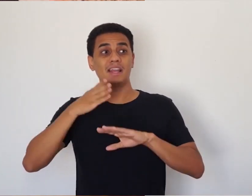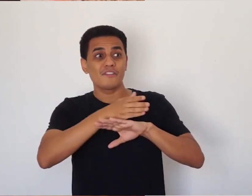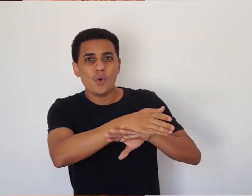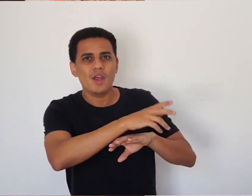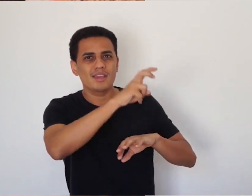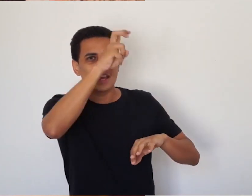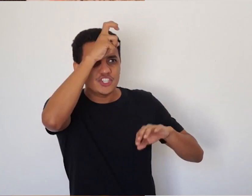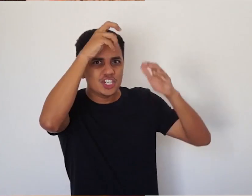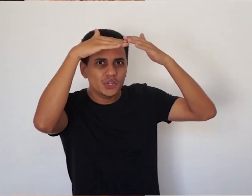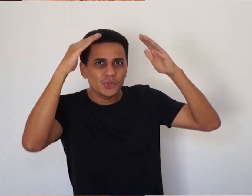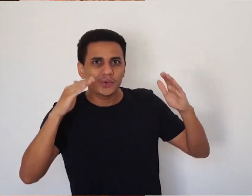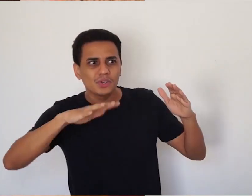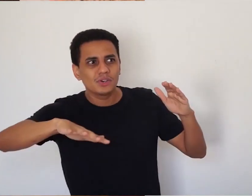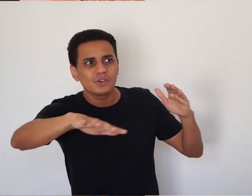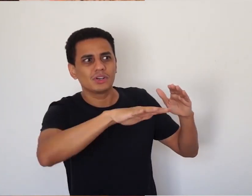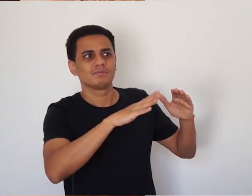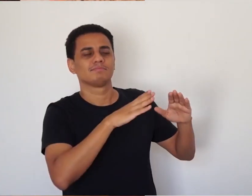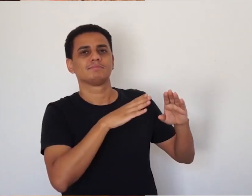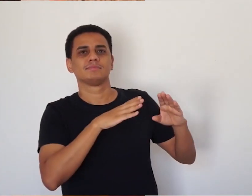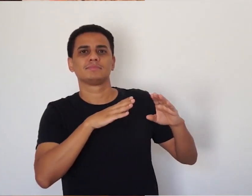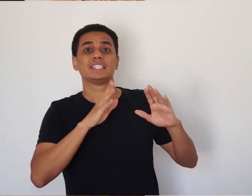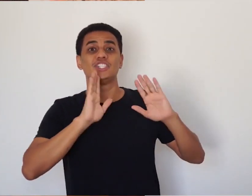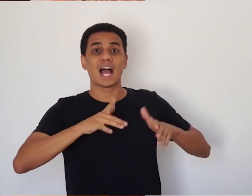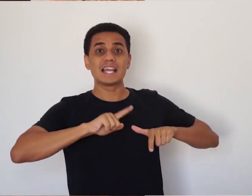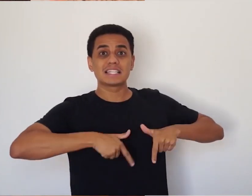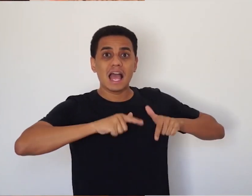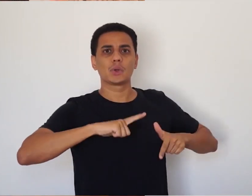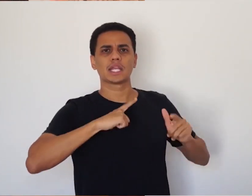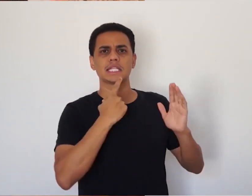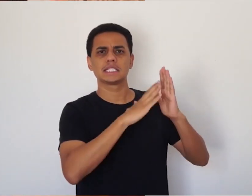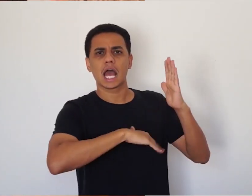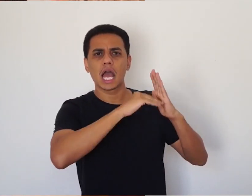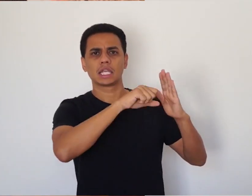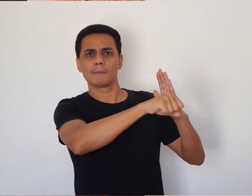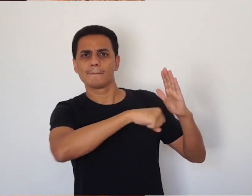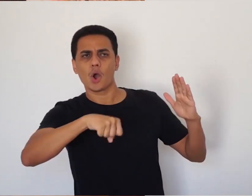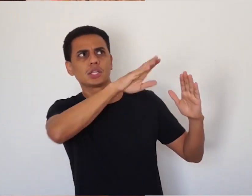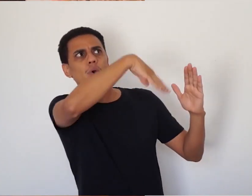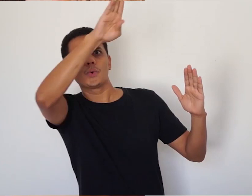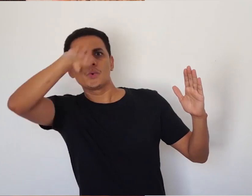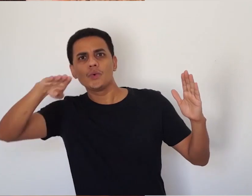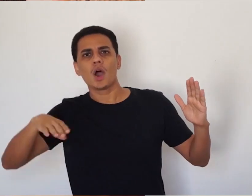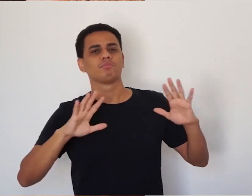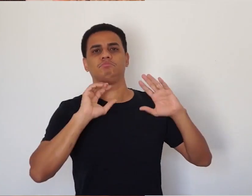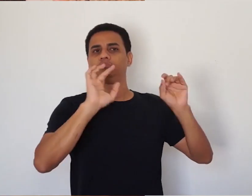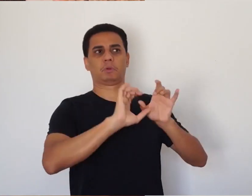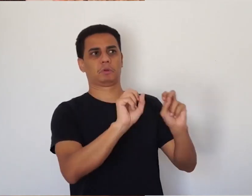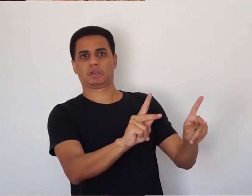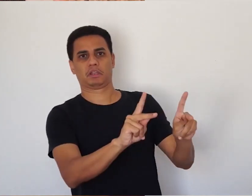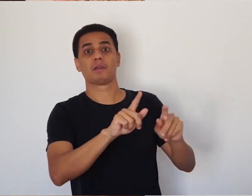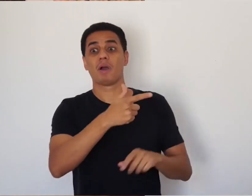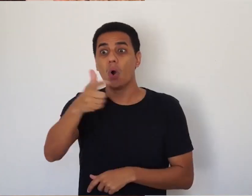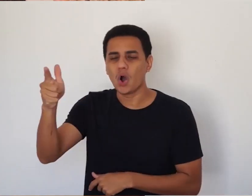o anjo da morte passou por cima da casa dos israelitas que tinham os umbrais das portas pintados